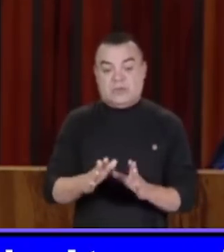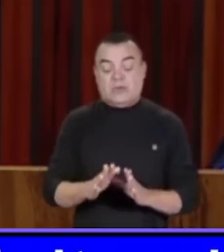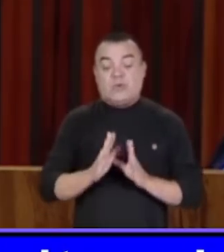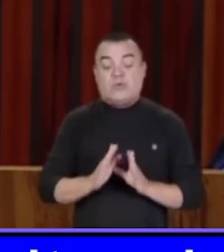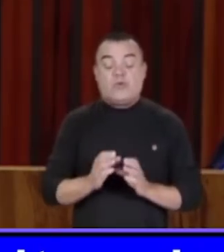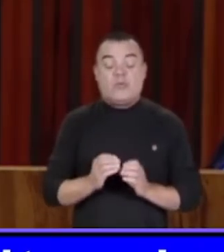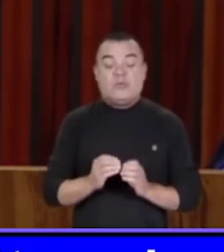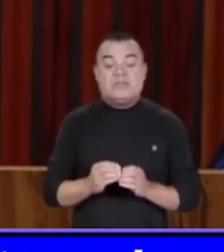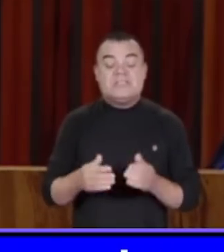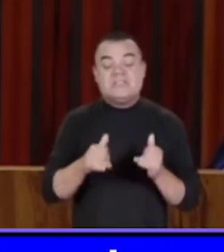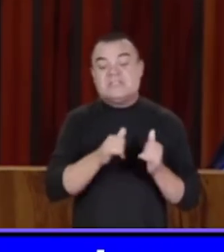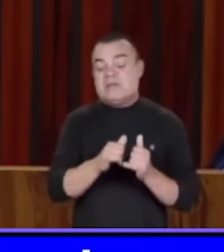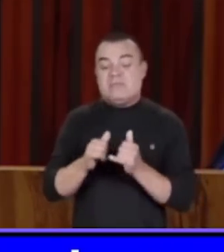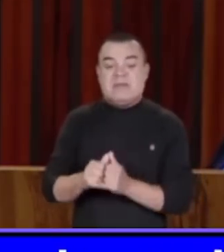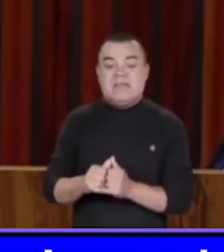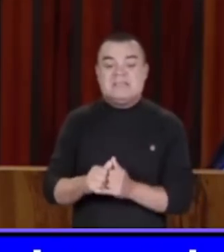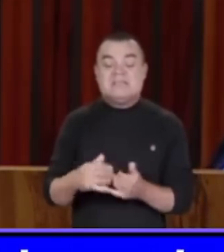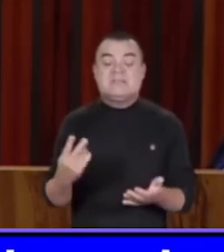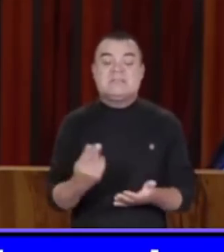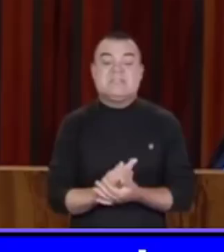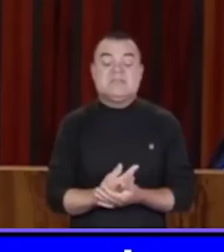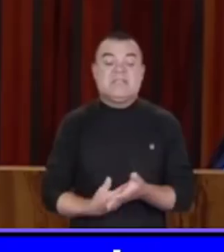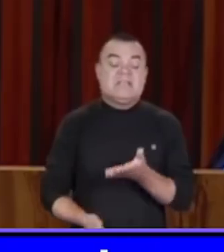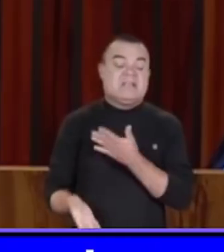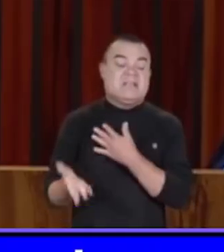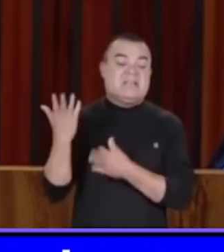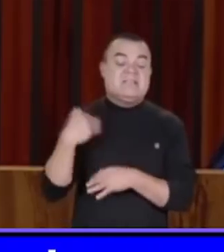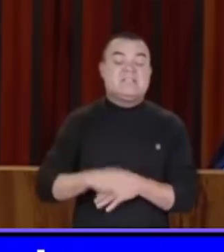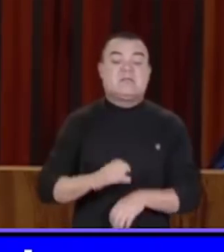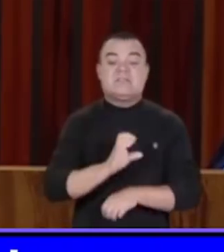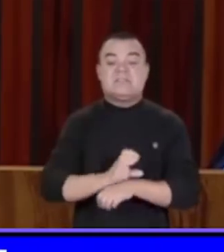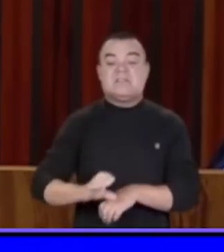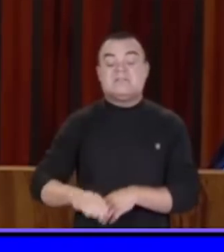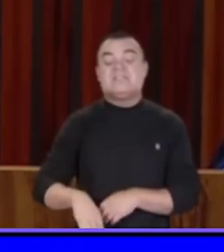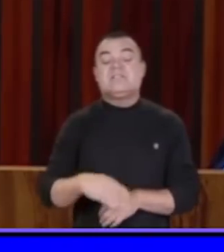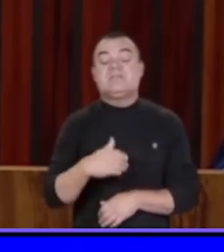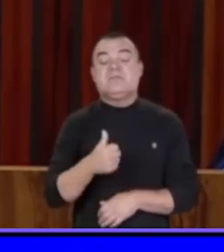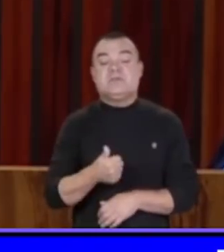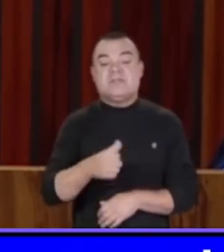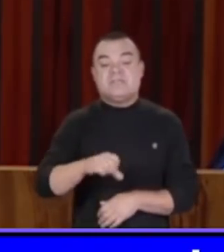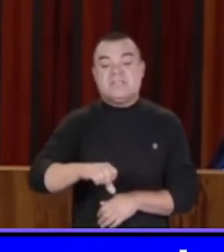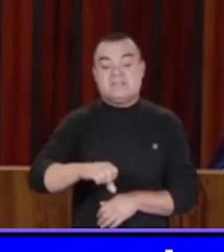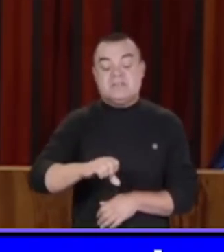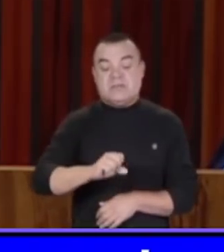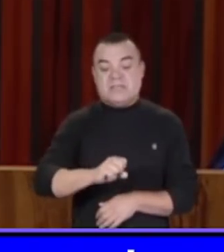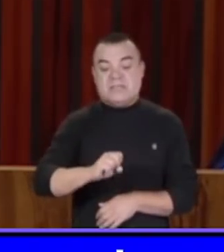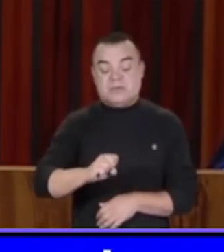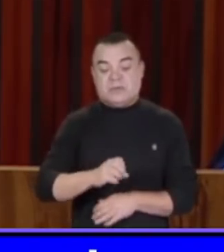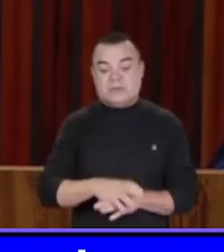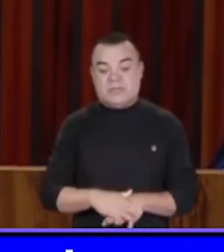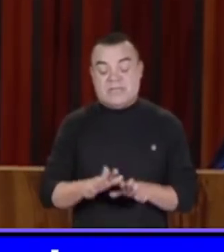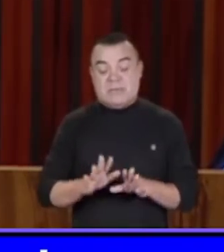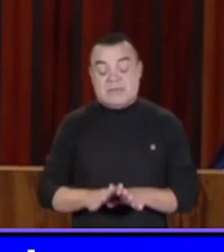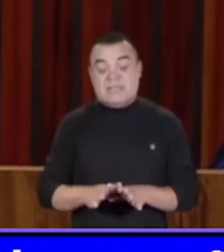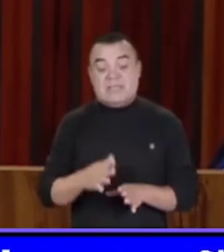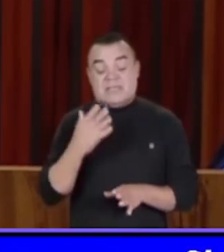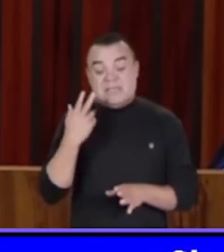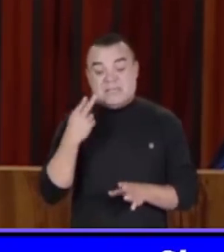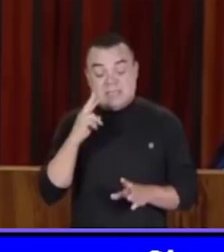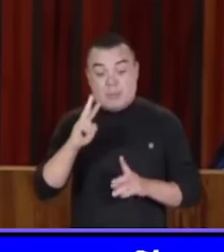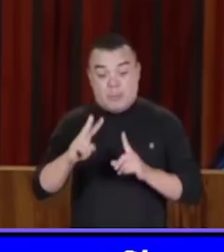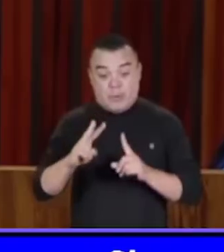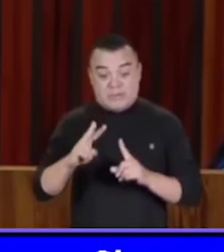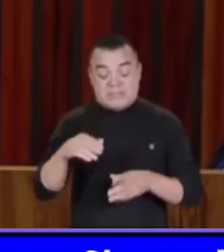viu desde o advento da Constituição de 88. É notório que depois das eleições aconteceu